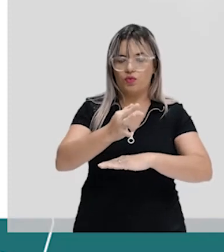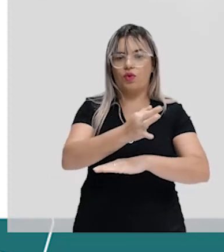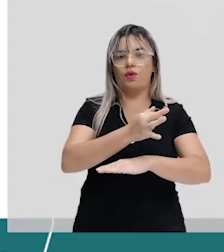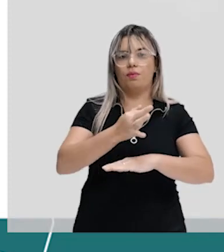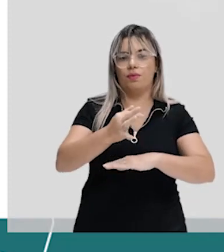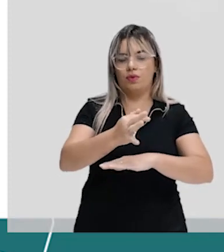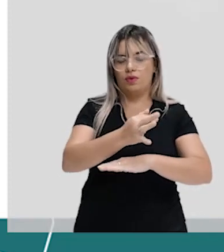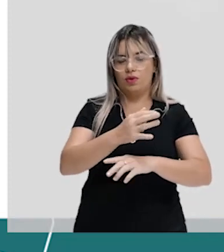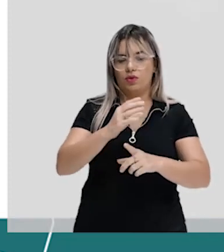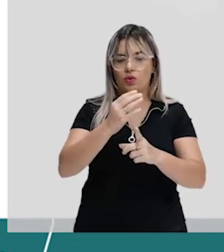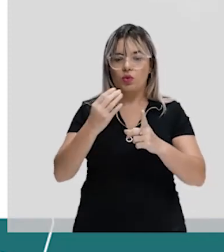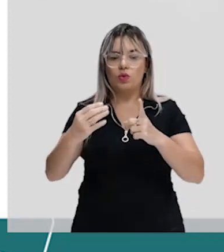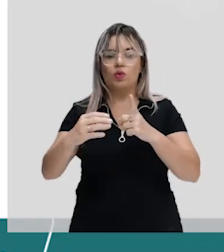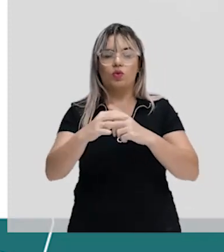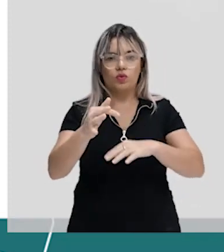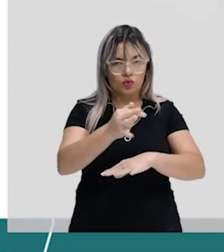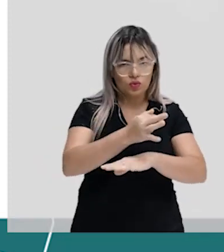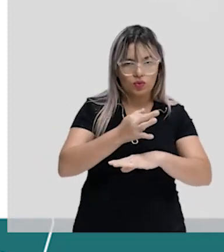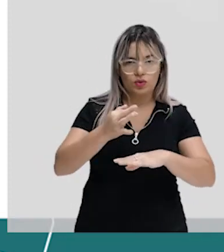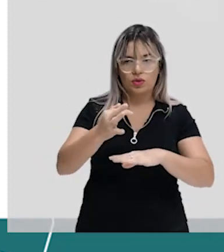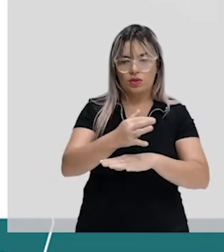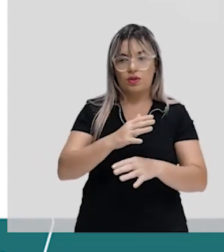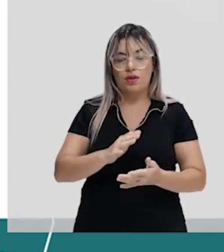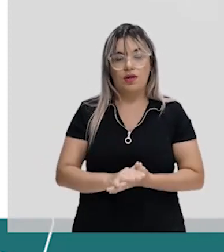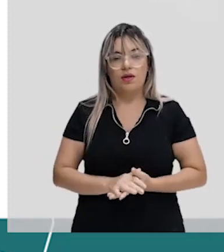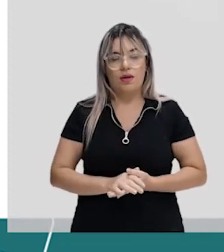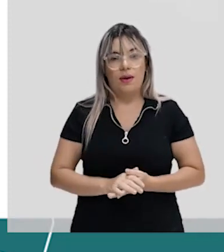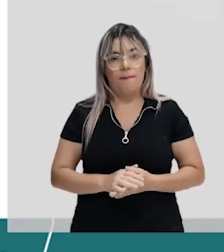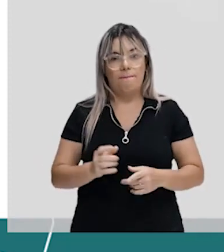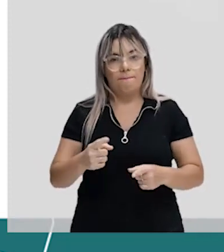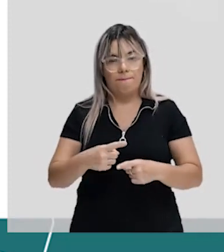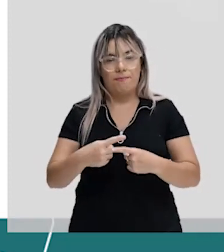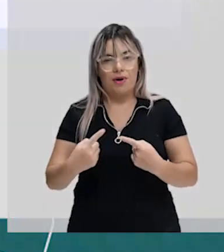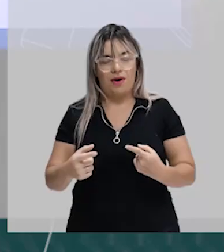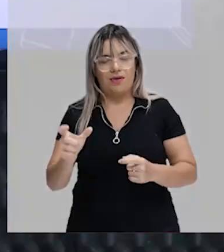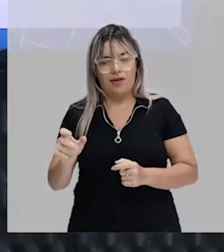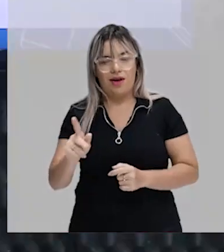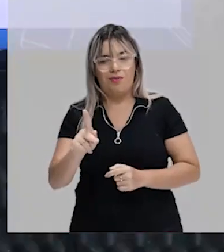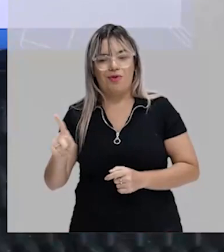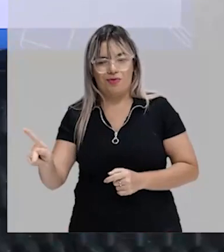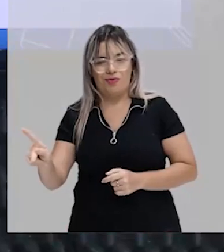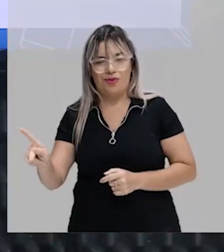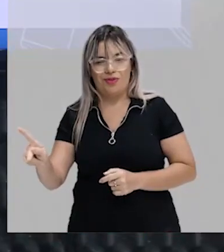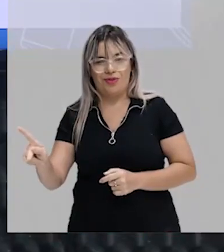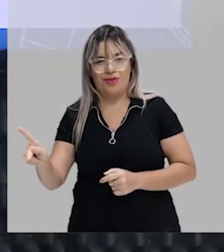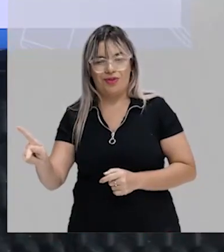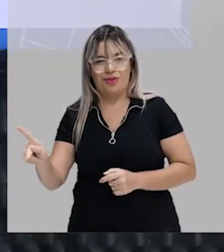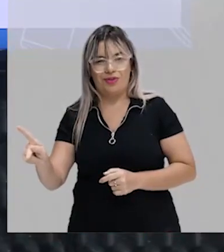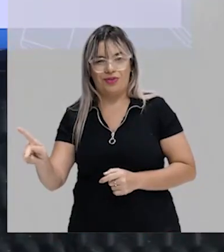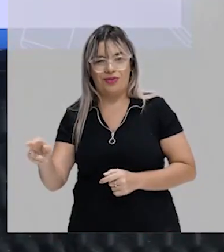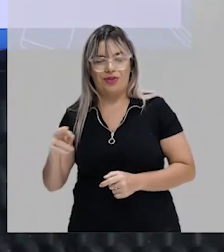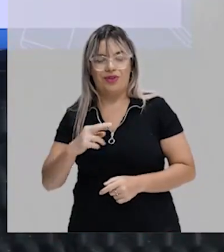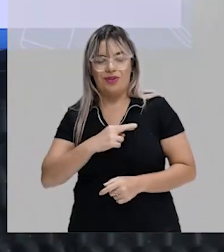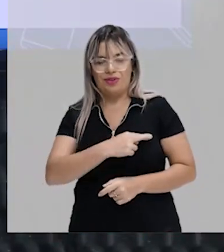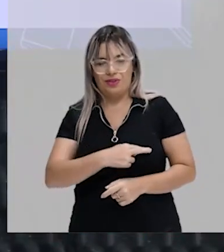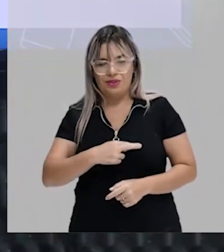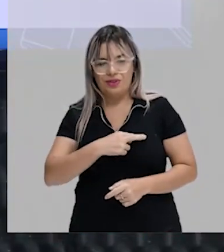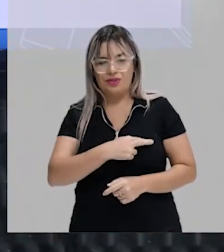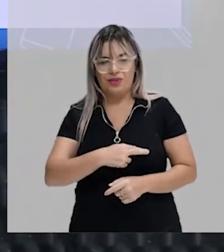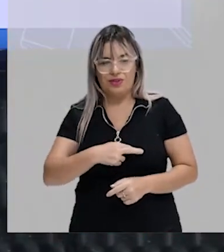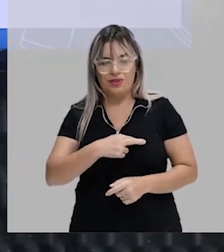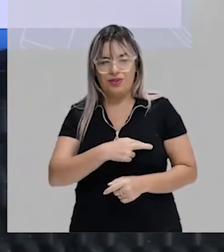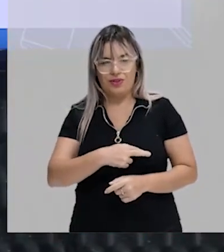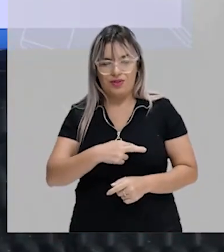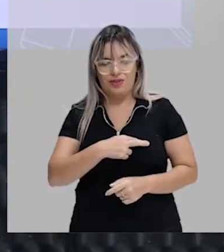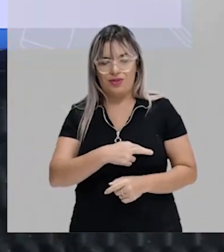mais romântica. Eu sou uma romântica parnasiana, se é que isso pode. Pode, por quê? Porque a literatura me dá essa